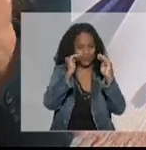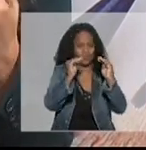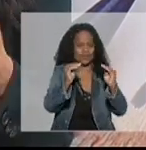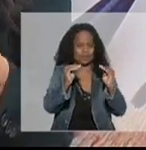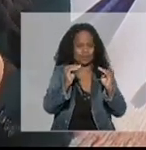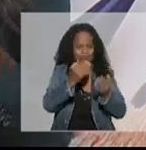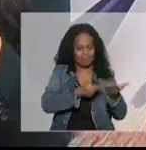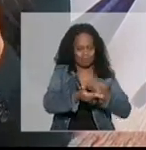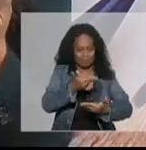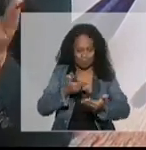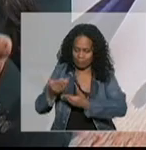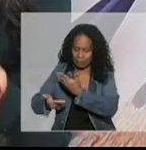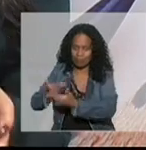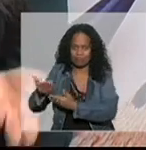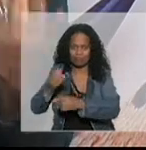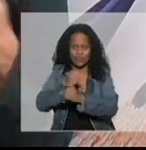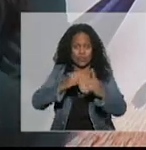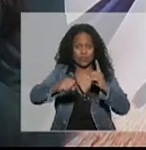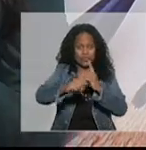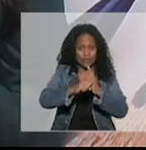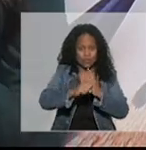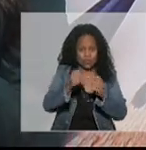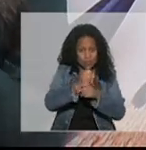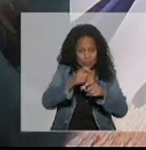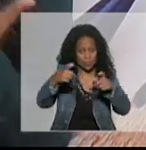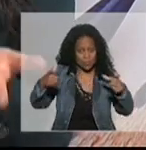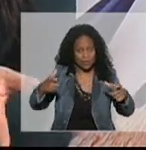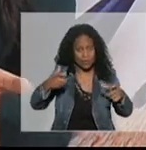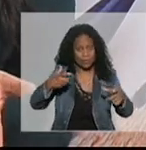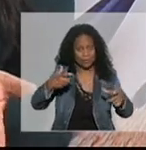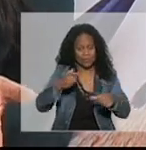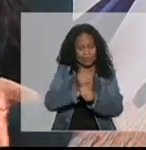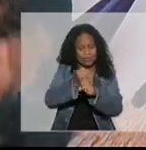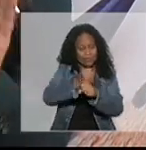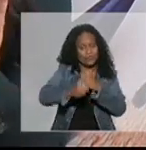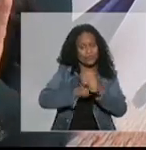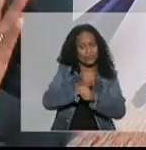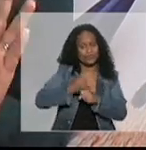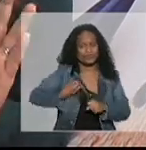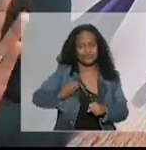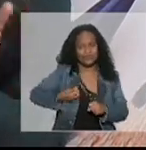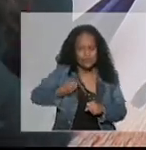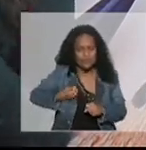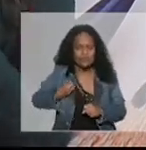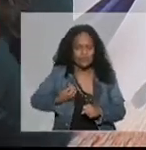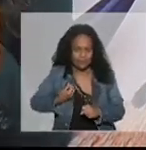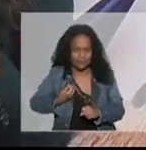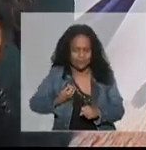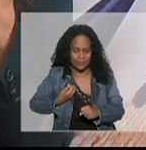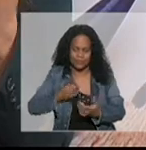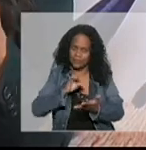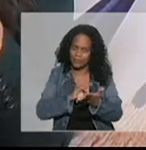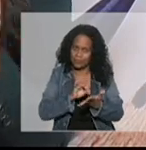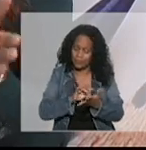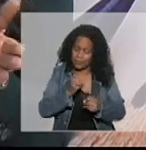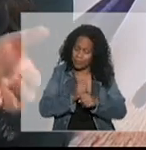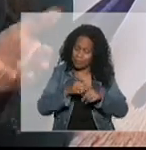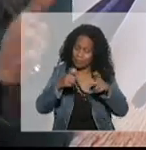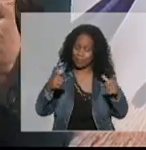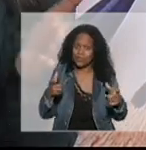valorização, respeito, solidariedade, e numa sociedade que aumenta a expectativa de vida, graças a Deus. A gente está com uma expectativa de